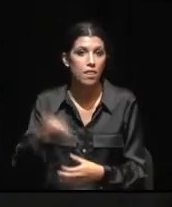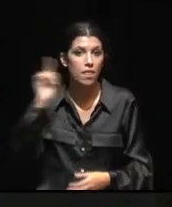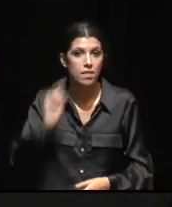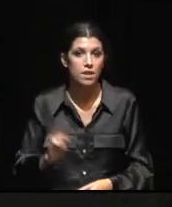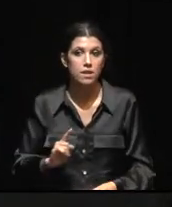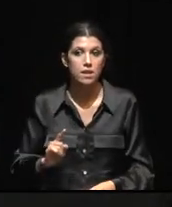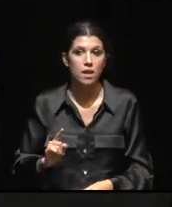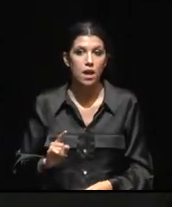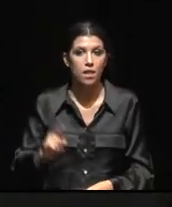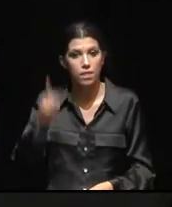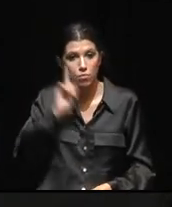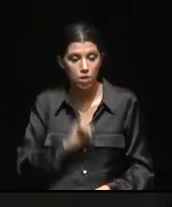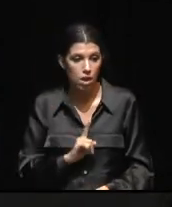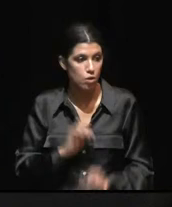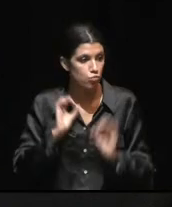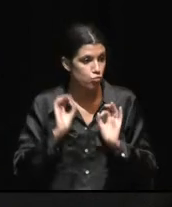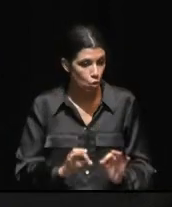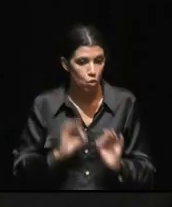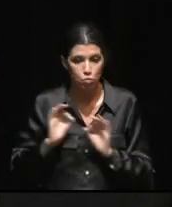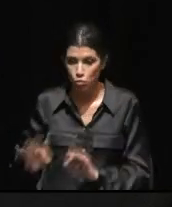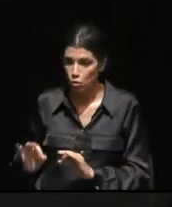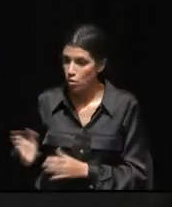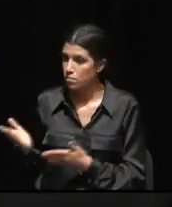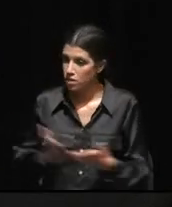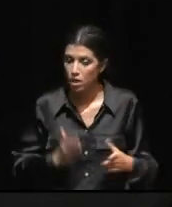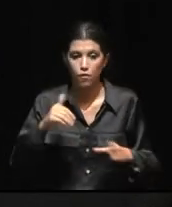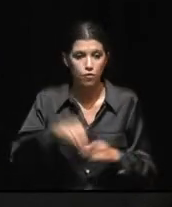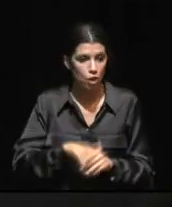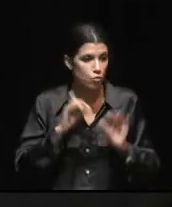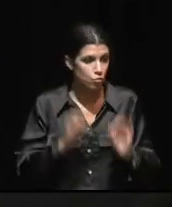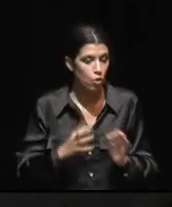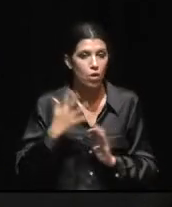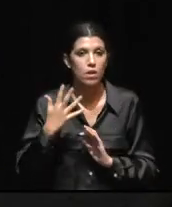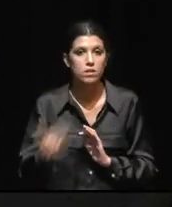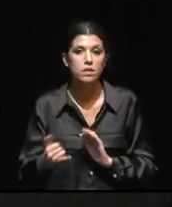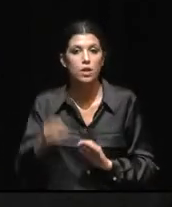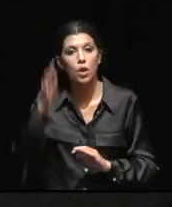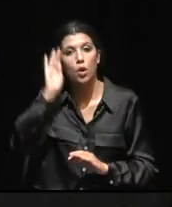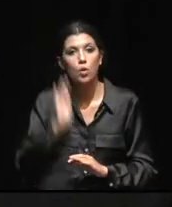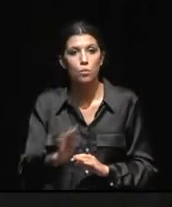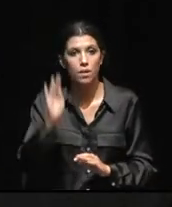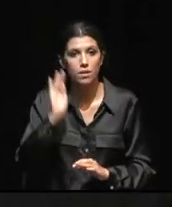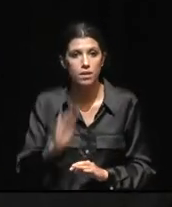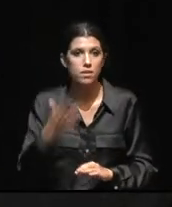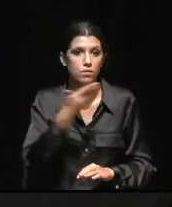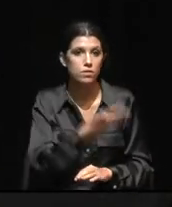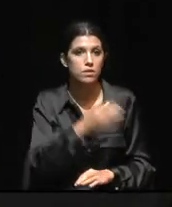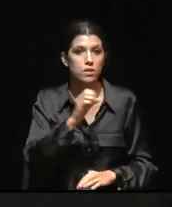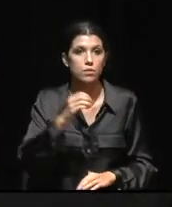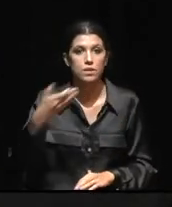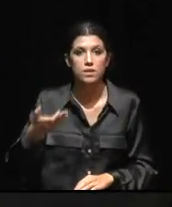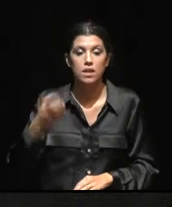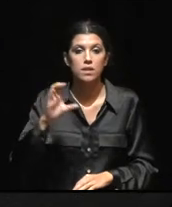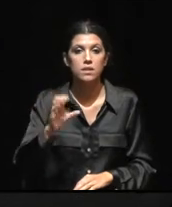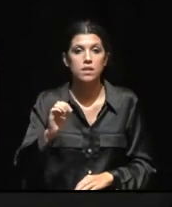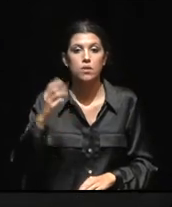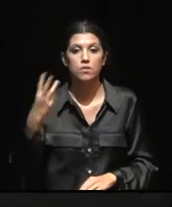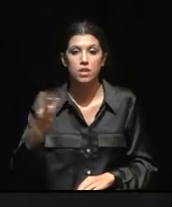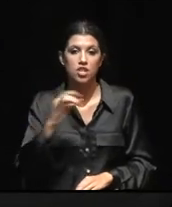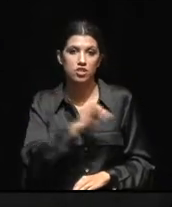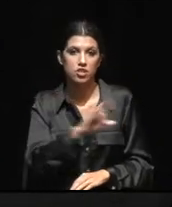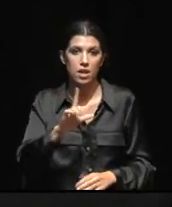mulher já todos apresentados e votados vamos passar para a recomendação 10703 da iniciativa